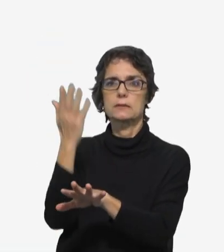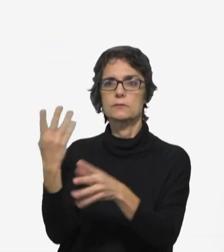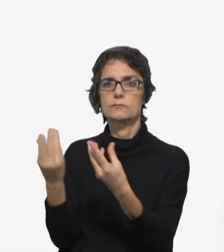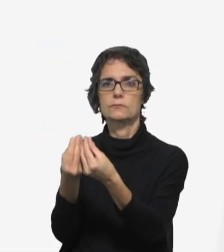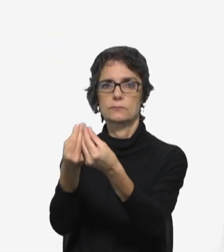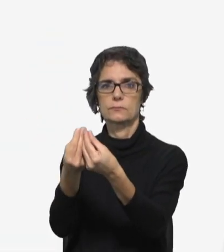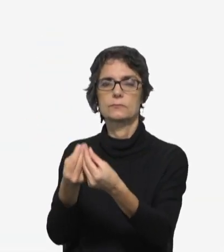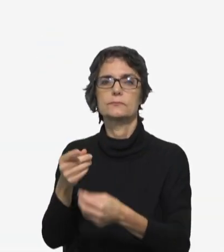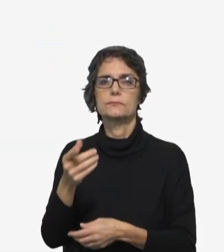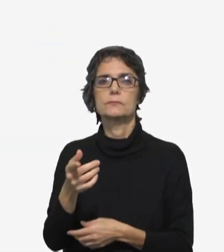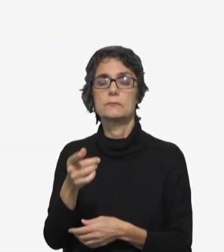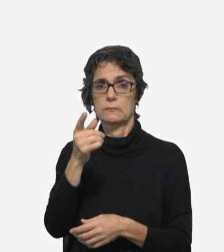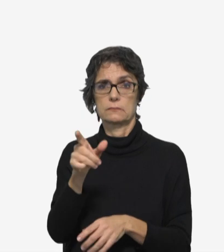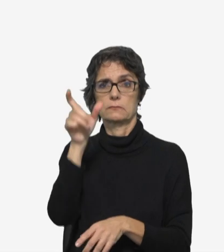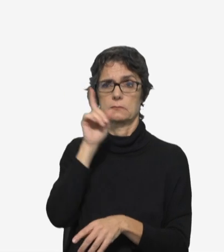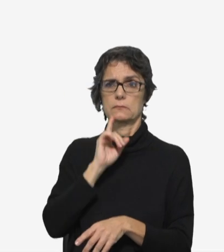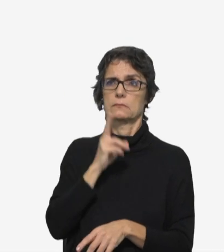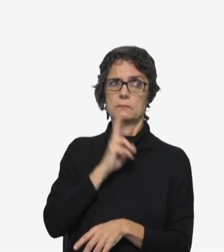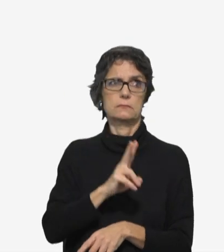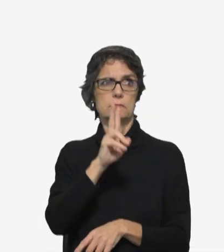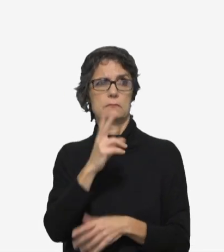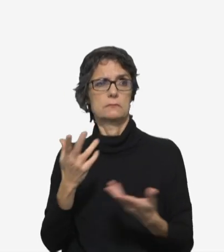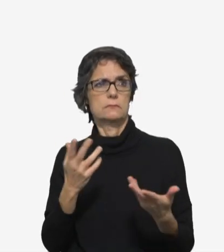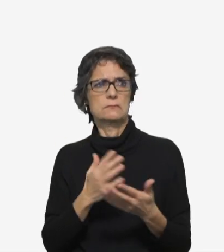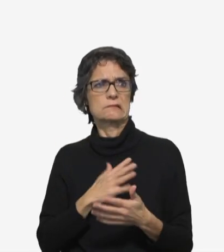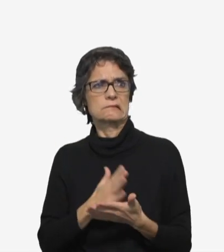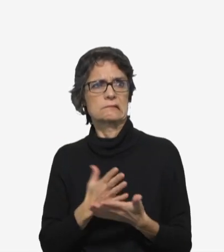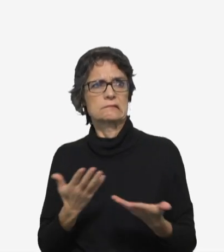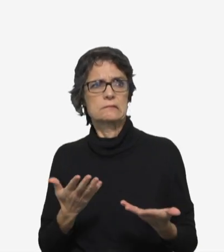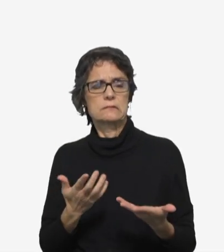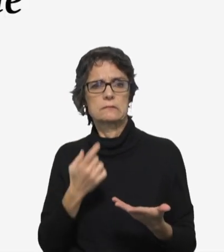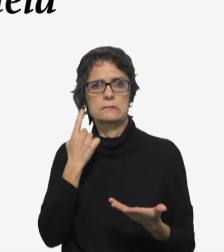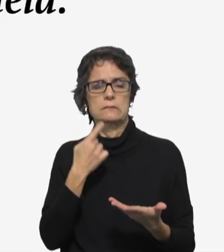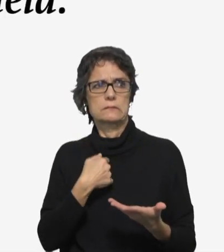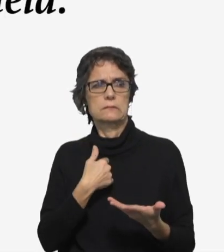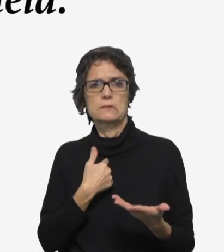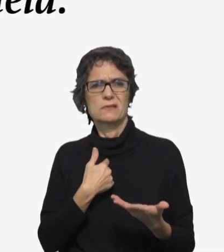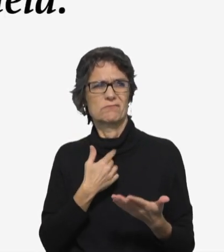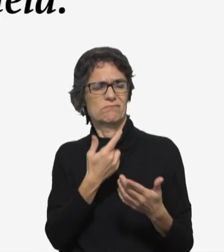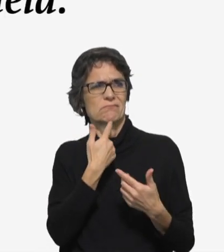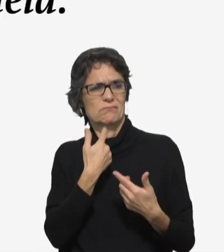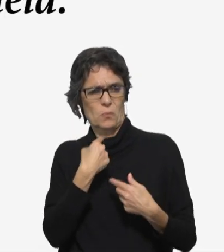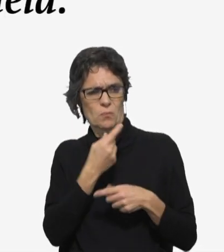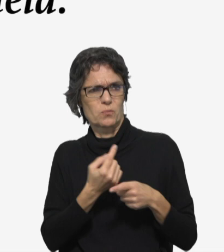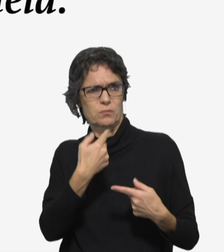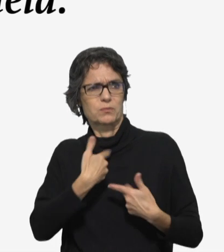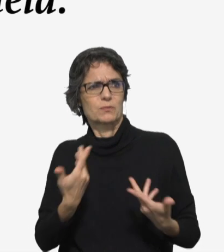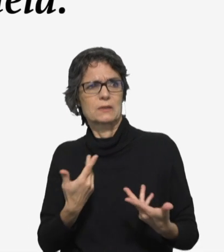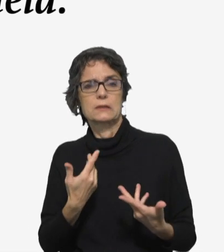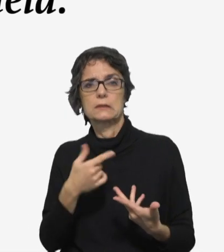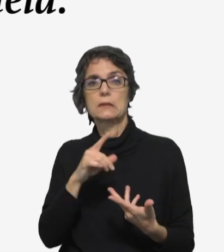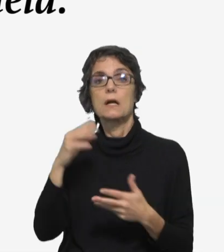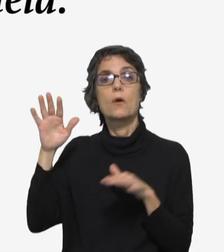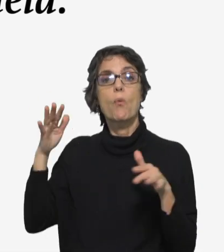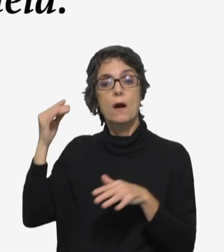contigo. Ela ficou perturbada com estas palavras e pensava que saudação seria aquela. Disse-lhe